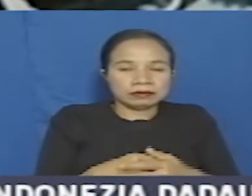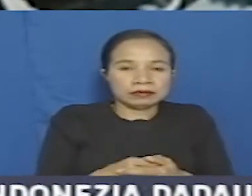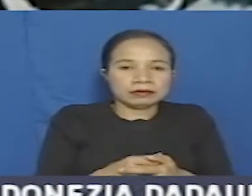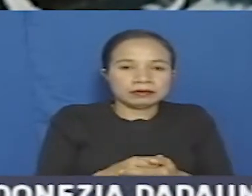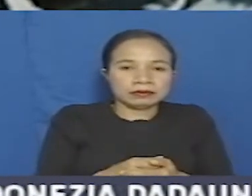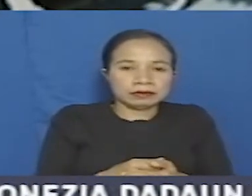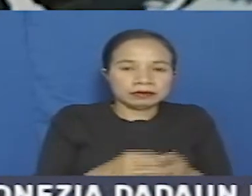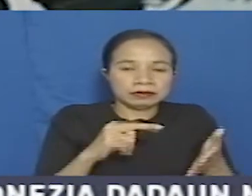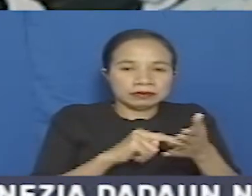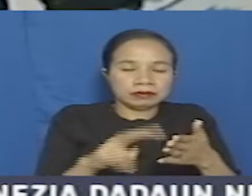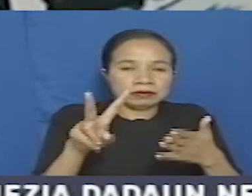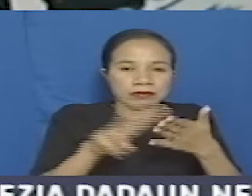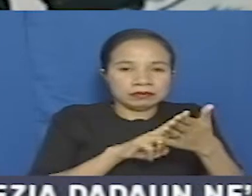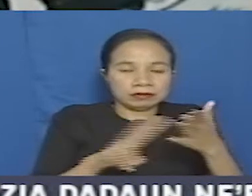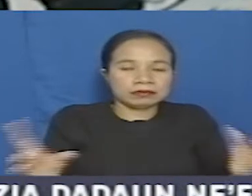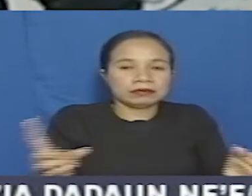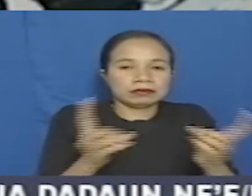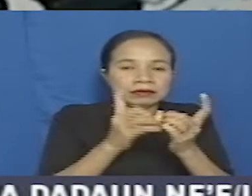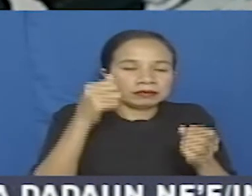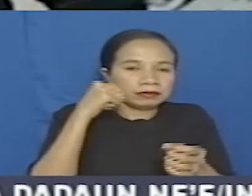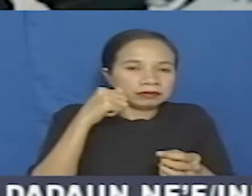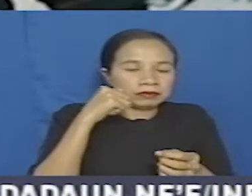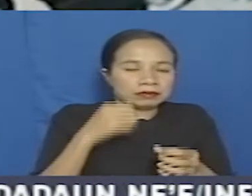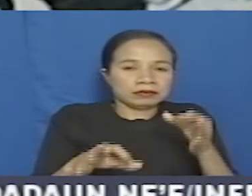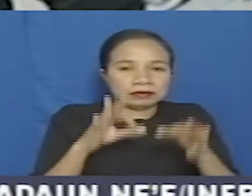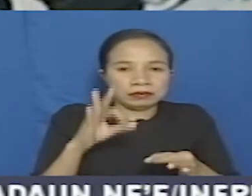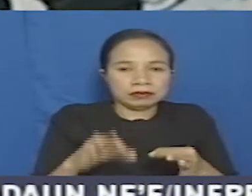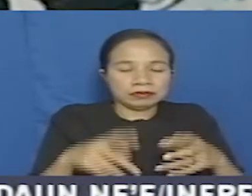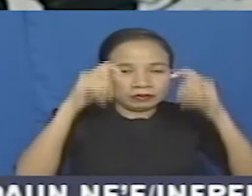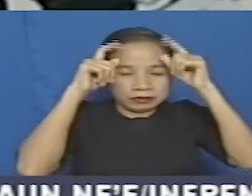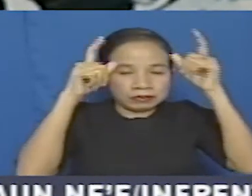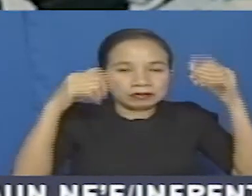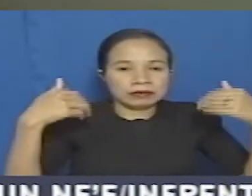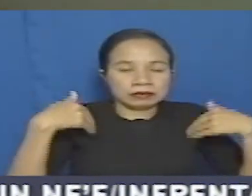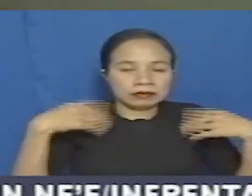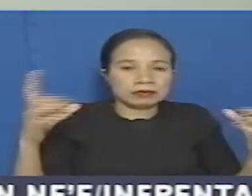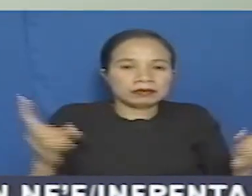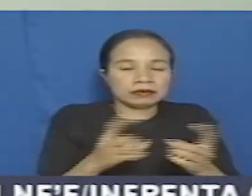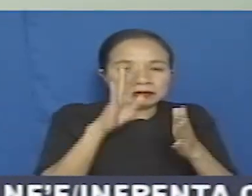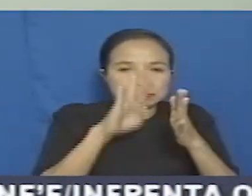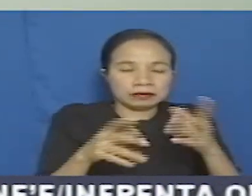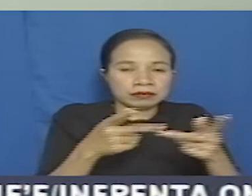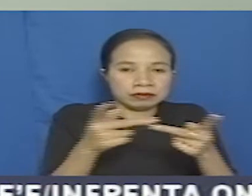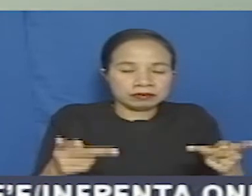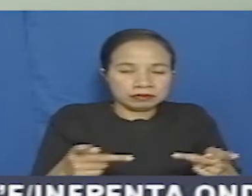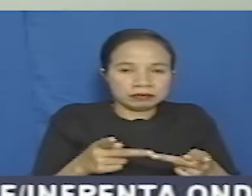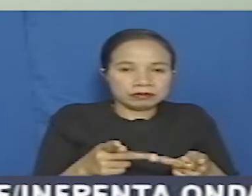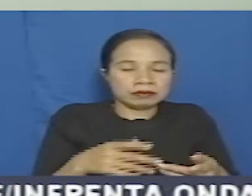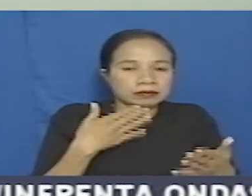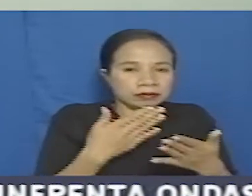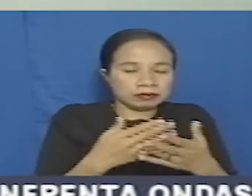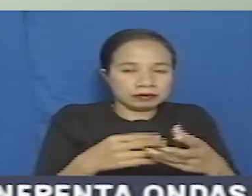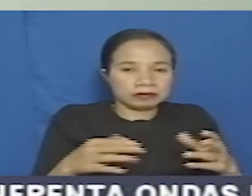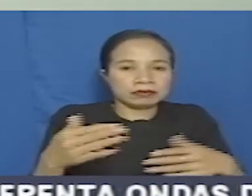aumento número caso violência contra feto. Além de nem, Timor-Leste mos enfrenta menos espaço prisional, ho de